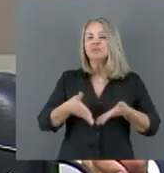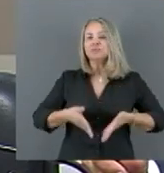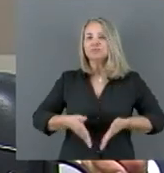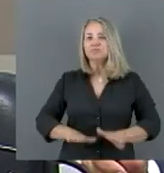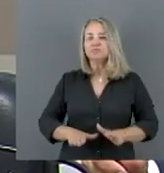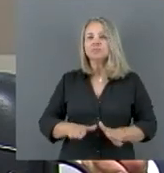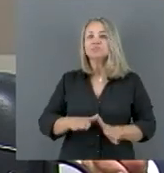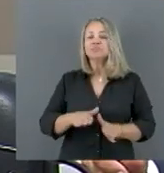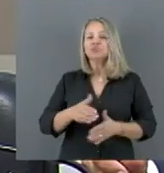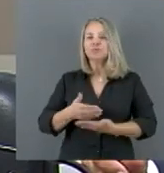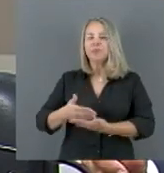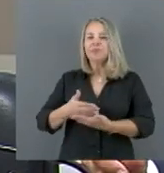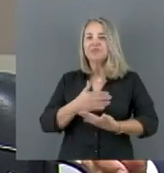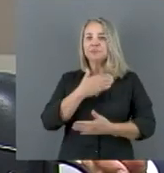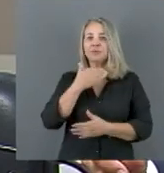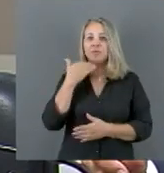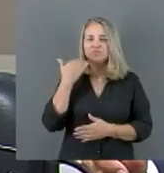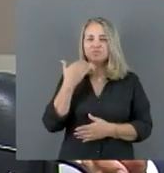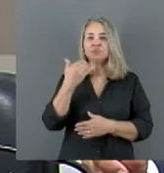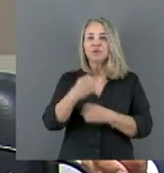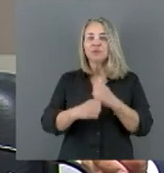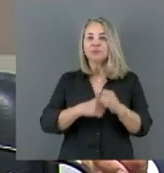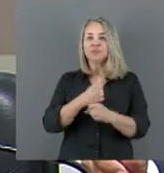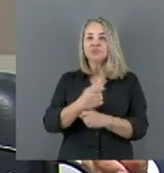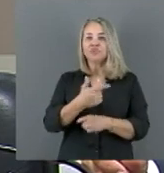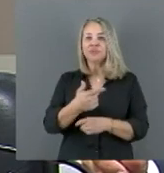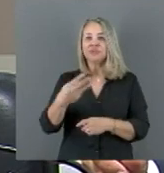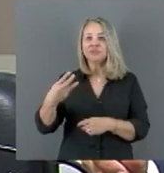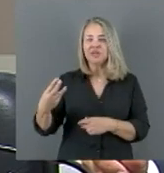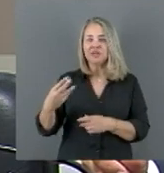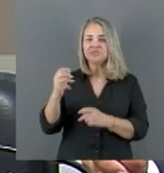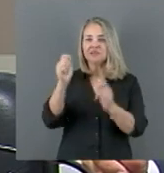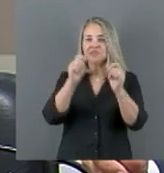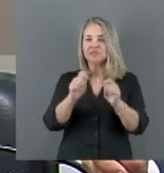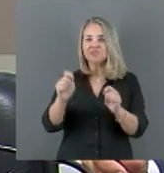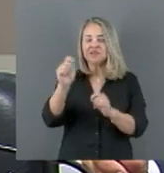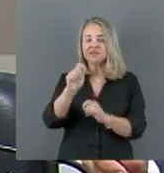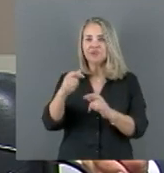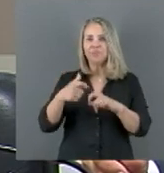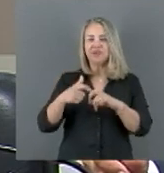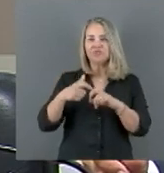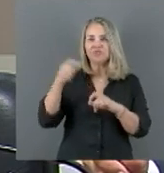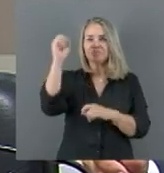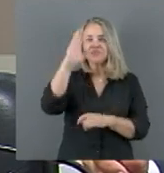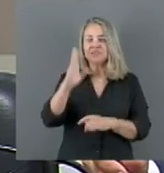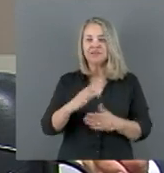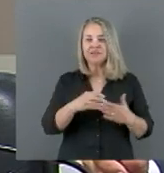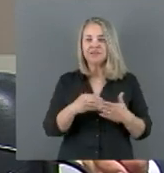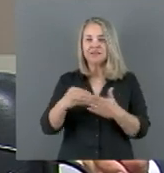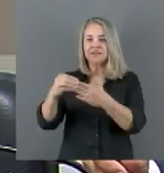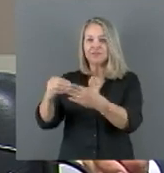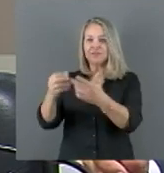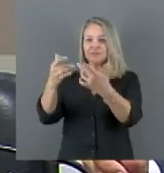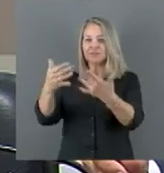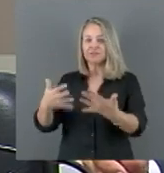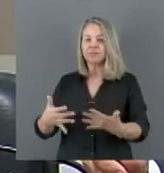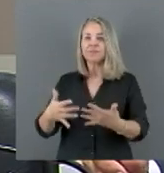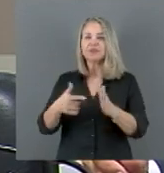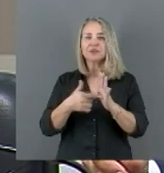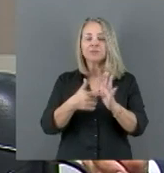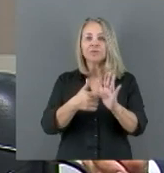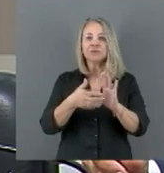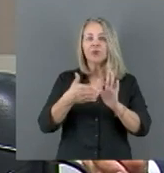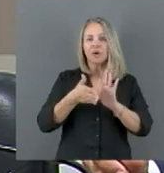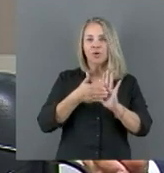número 129/2023 da Associação Médica Brasileira, que encaminha considerações relativas ao programa